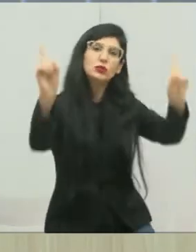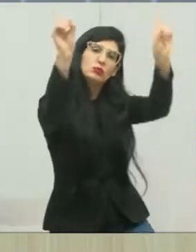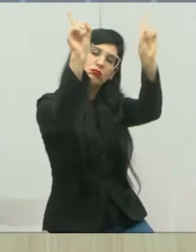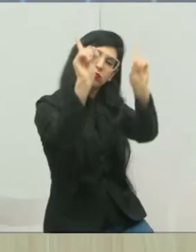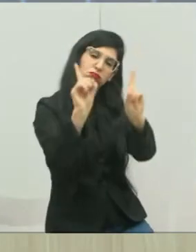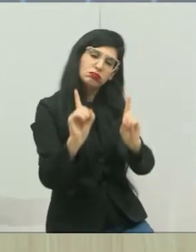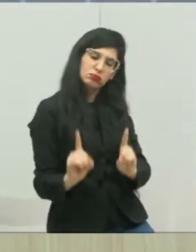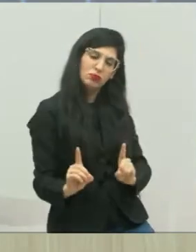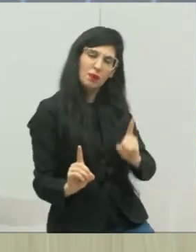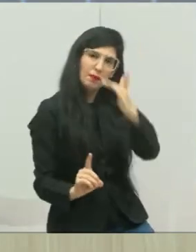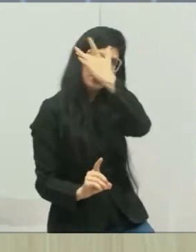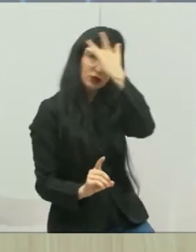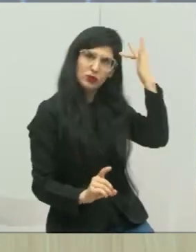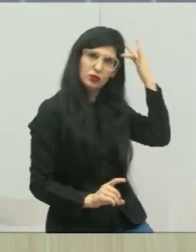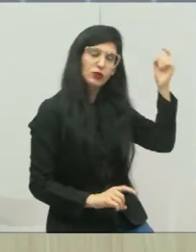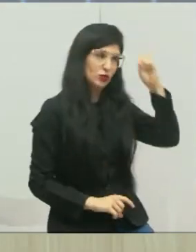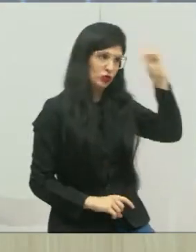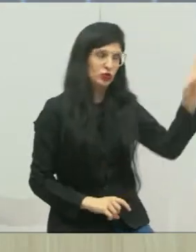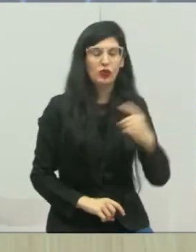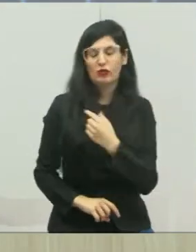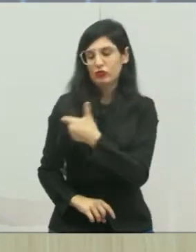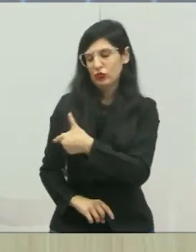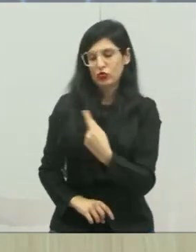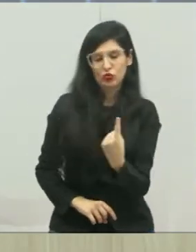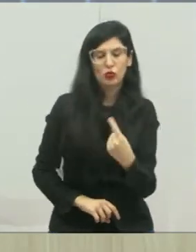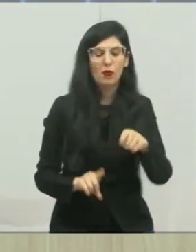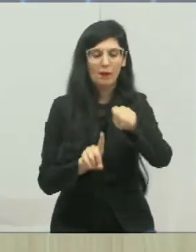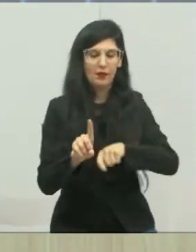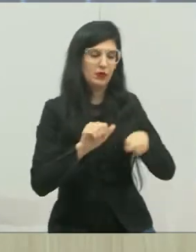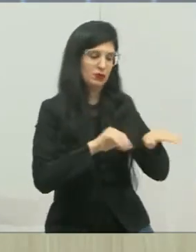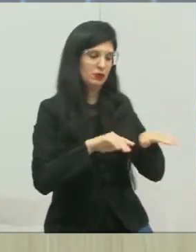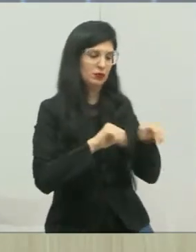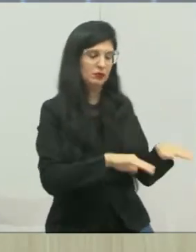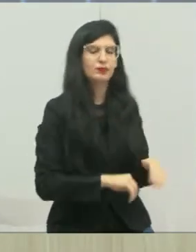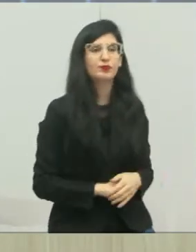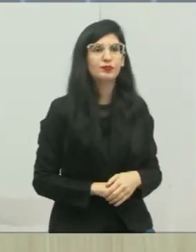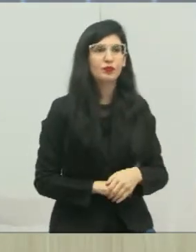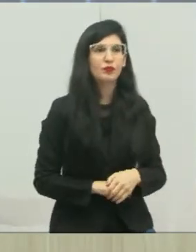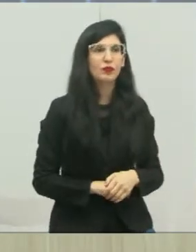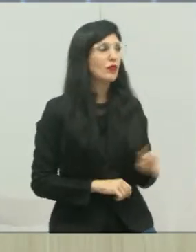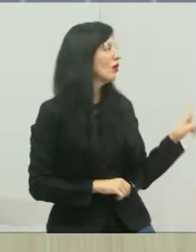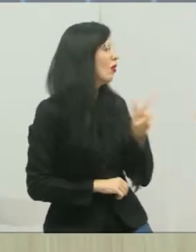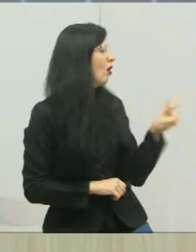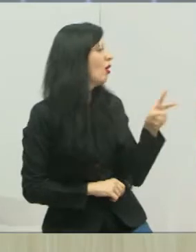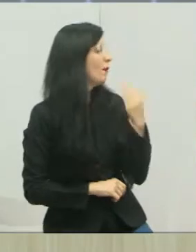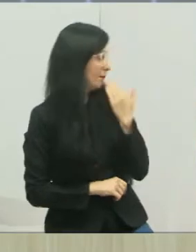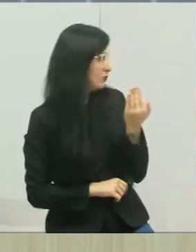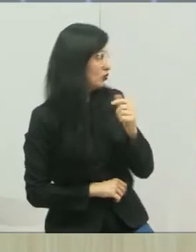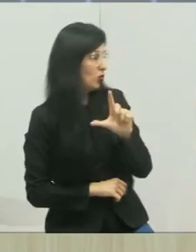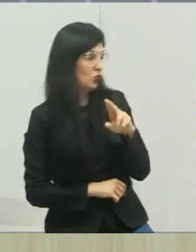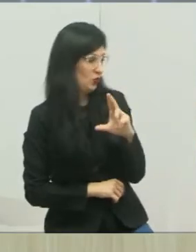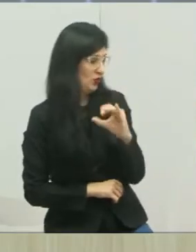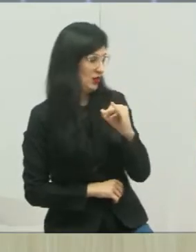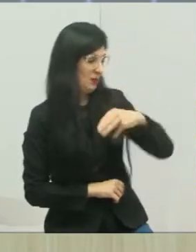Deficiência, 21 de setembro. Autoria: vereadora Lucimar